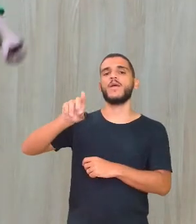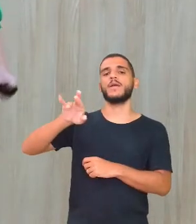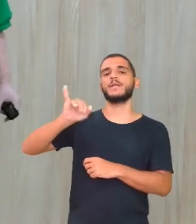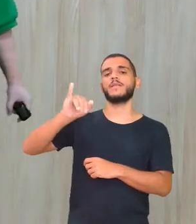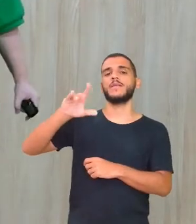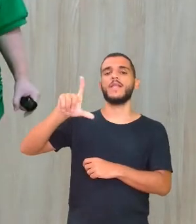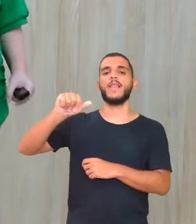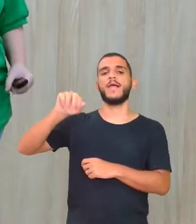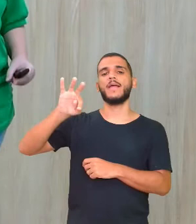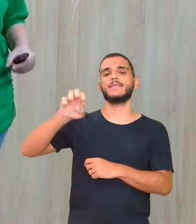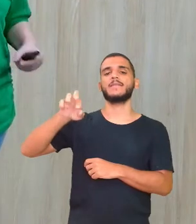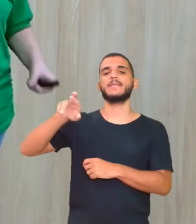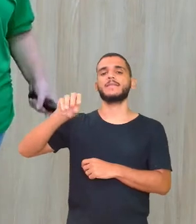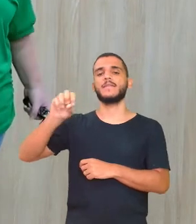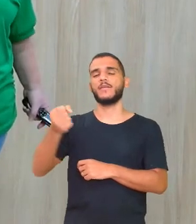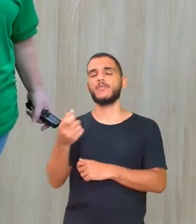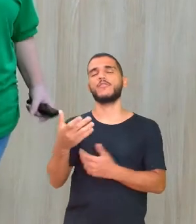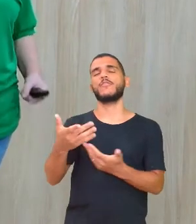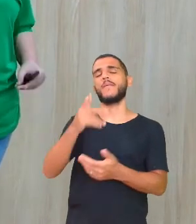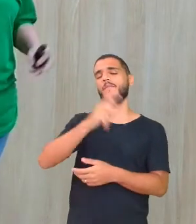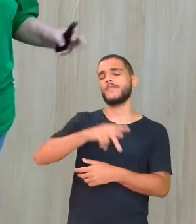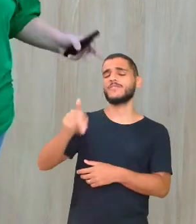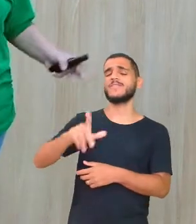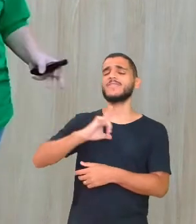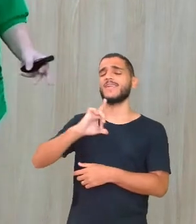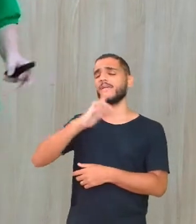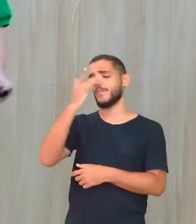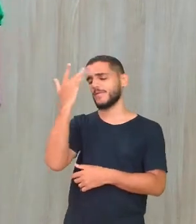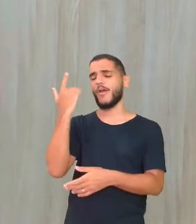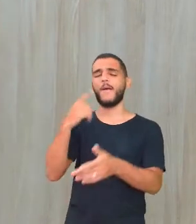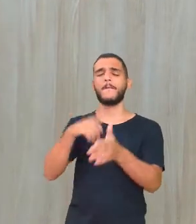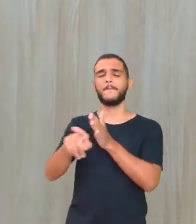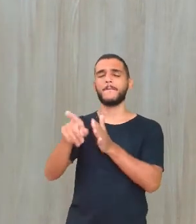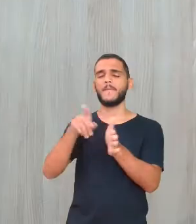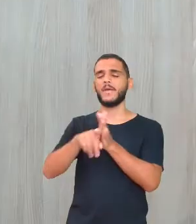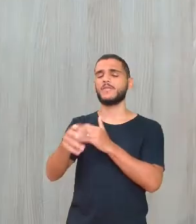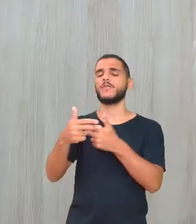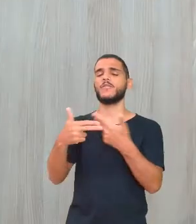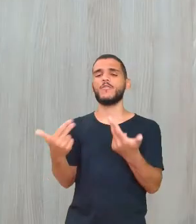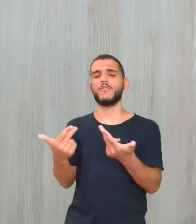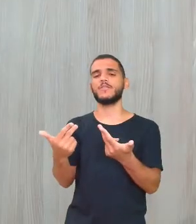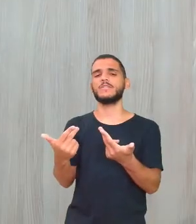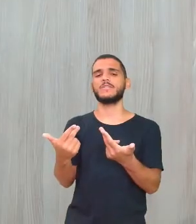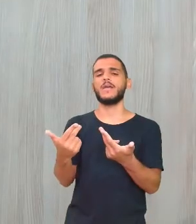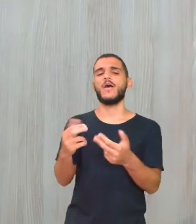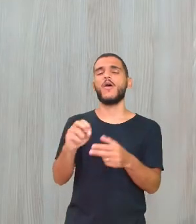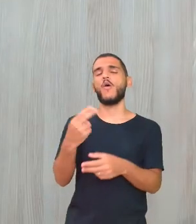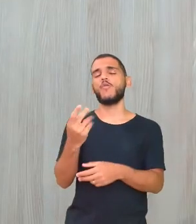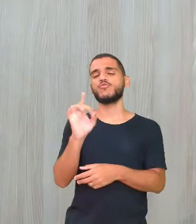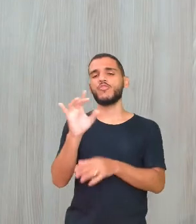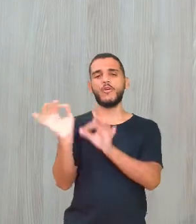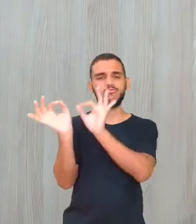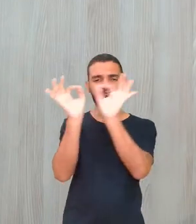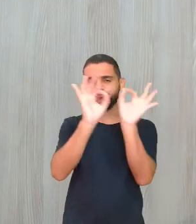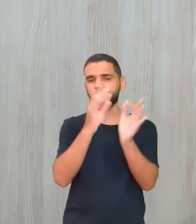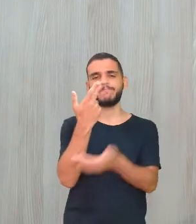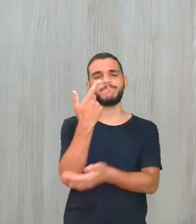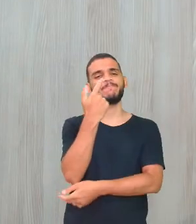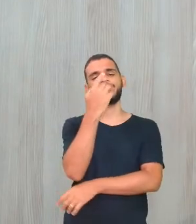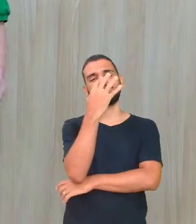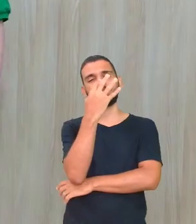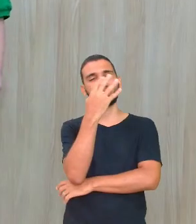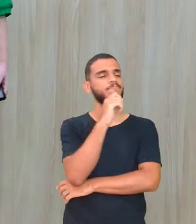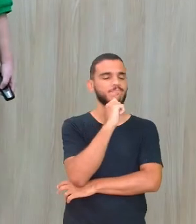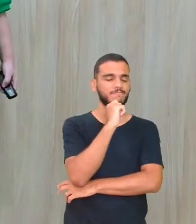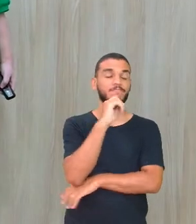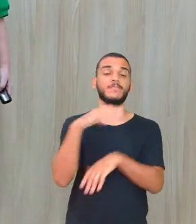alguém questionando alguma coisa ou só estão observando? Só estão observando. Daqui a pouco vão participar. Né? Tá